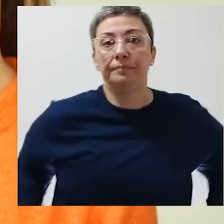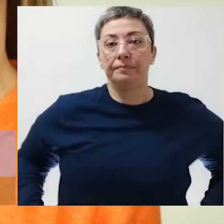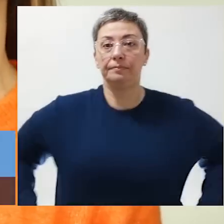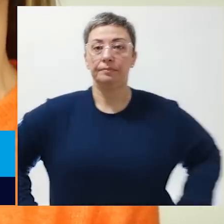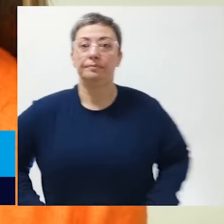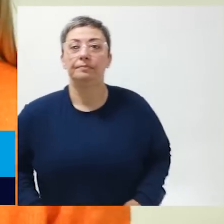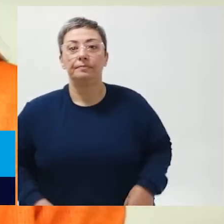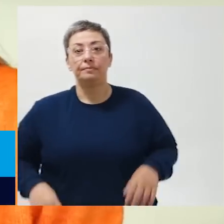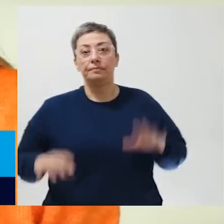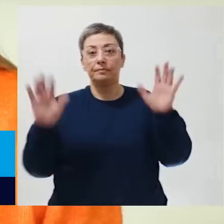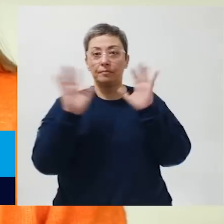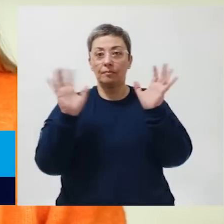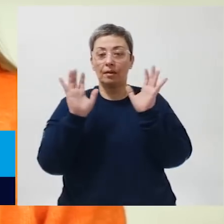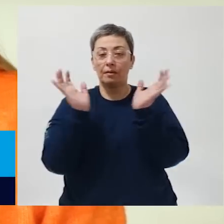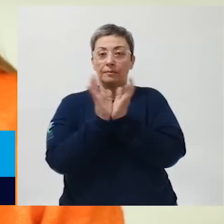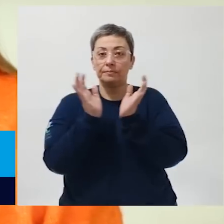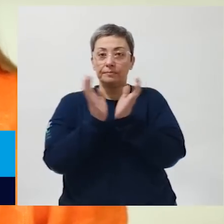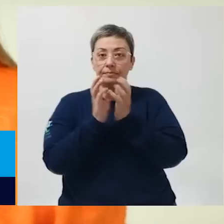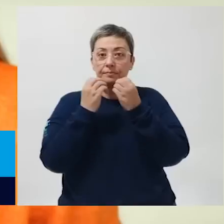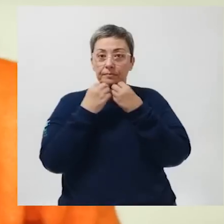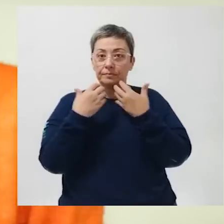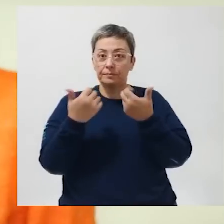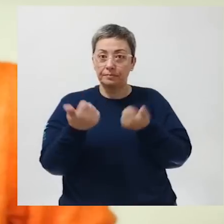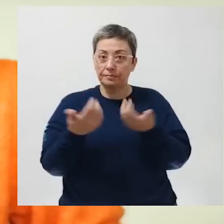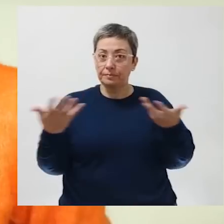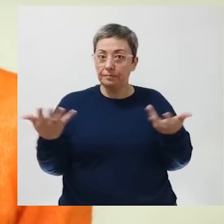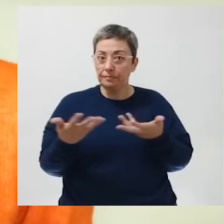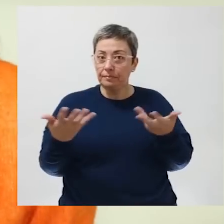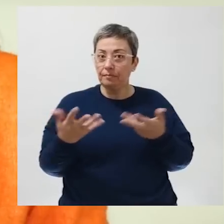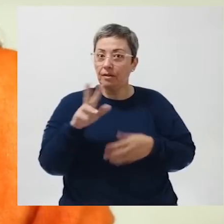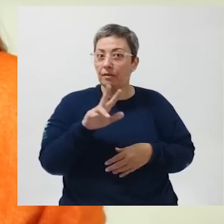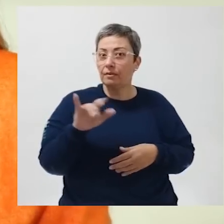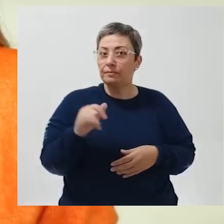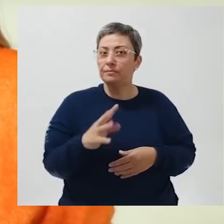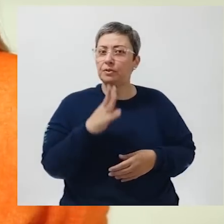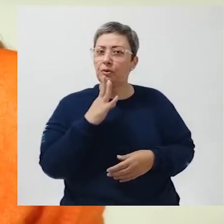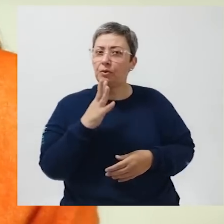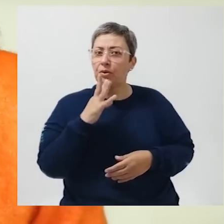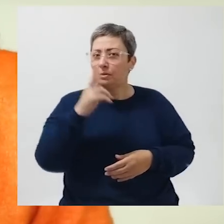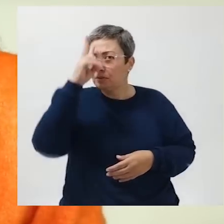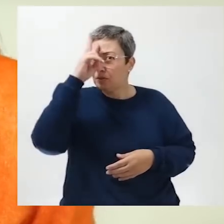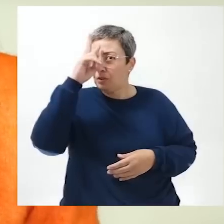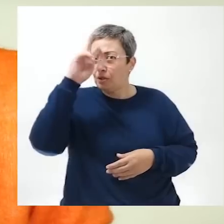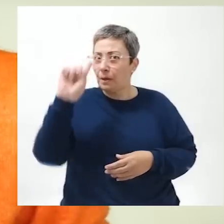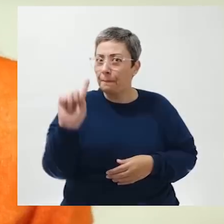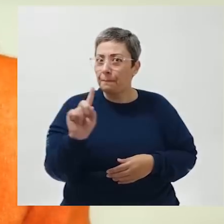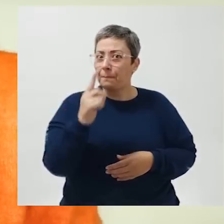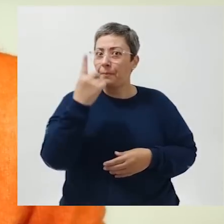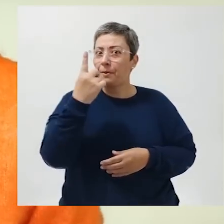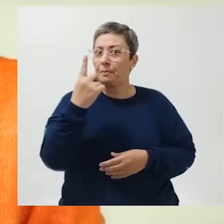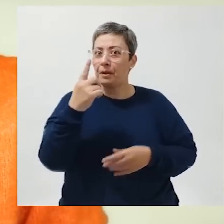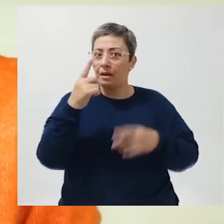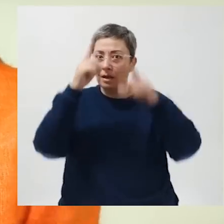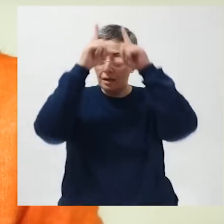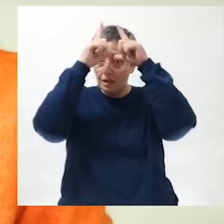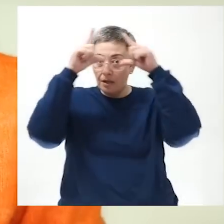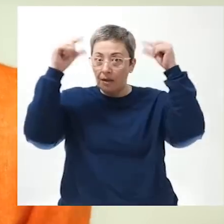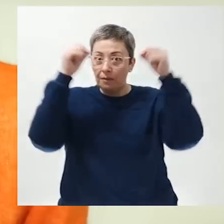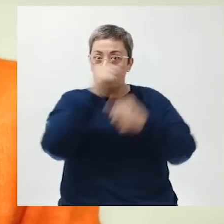Oi, turminha! Como vocês estão? Hoje vamos conhecer a história da primeira enfermeira de